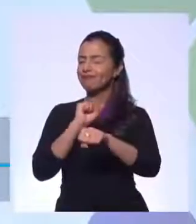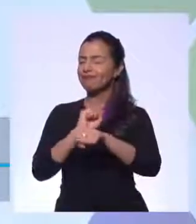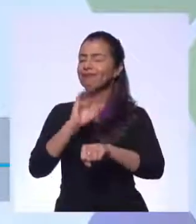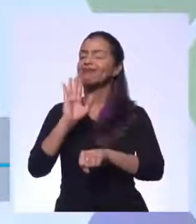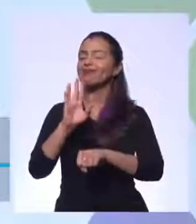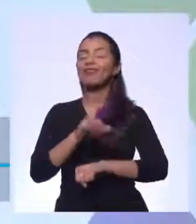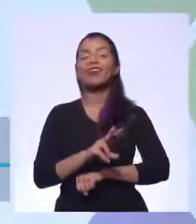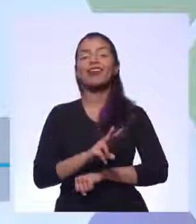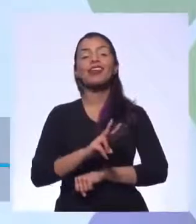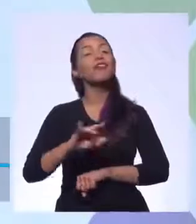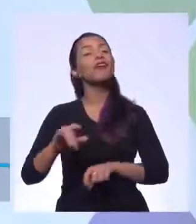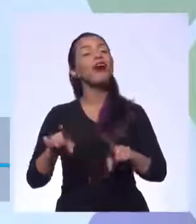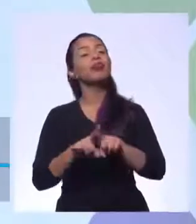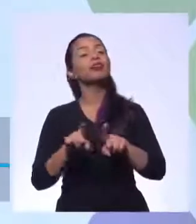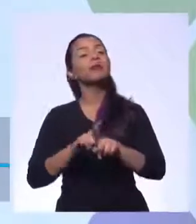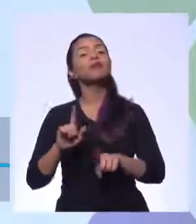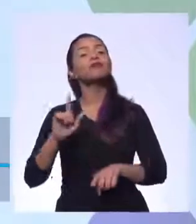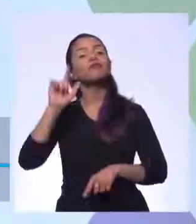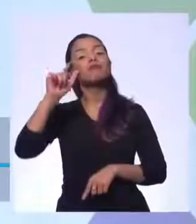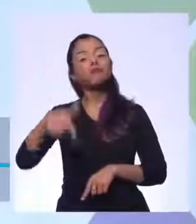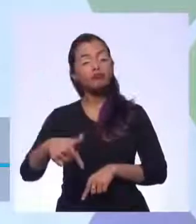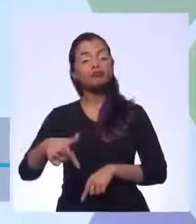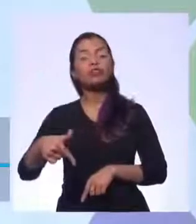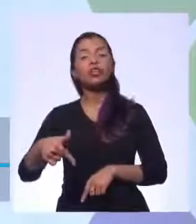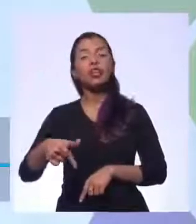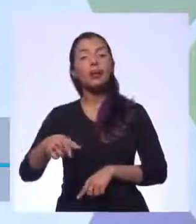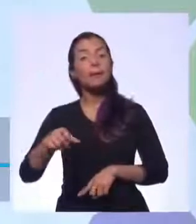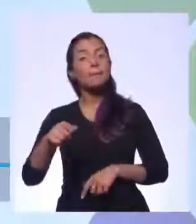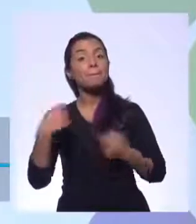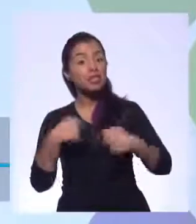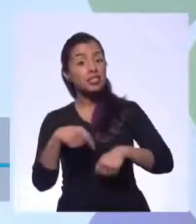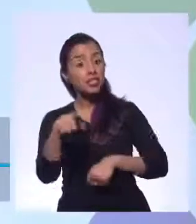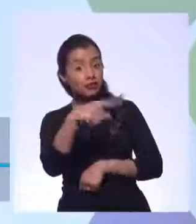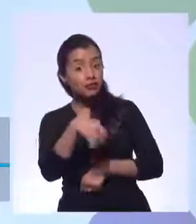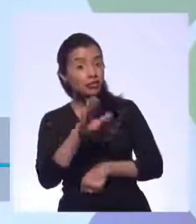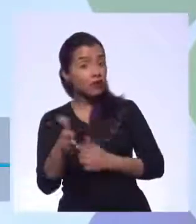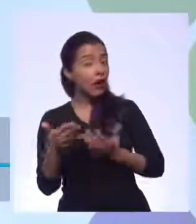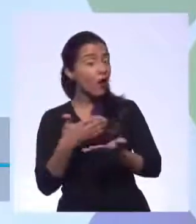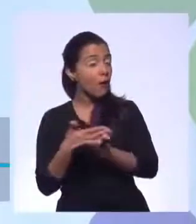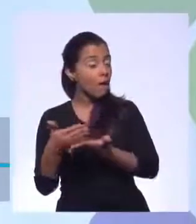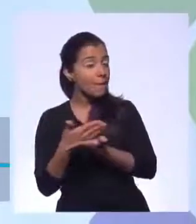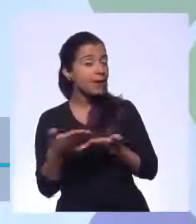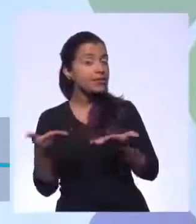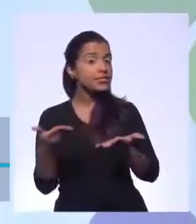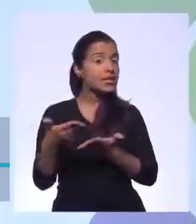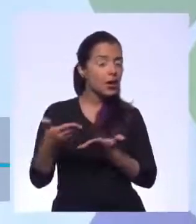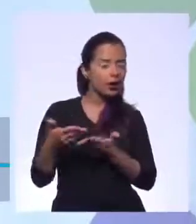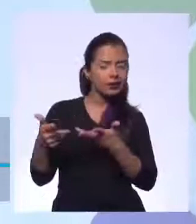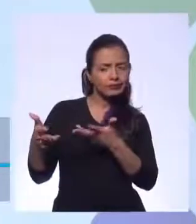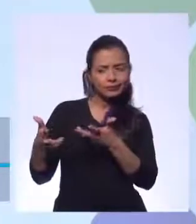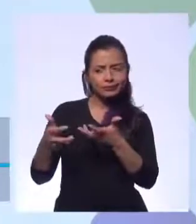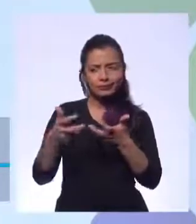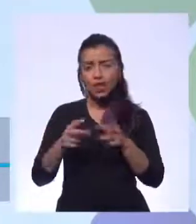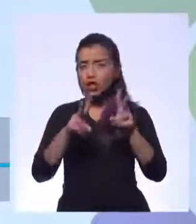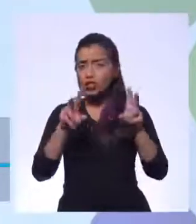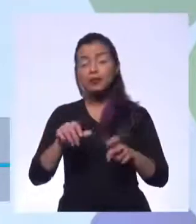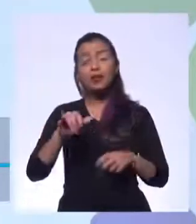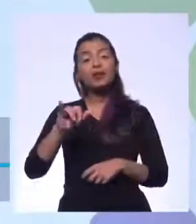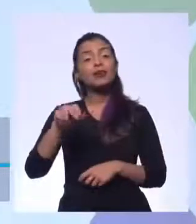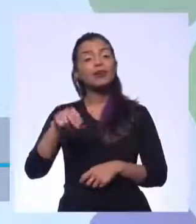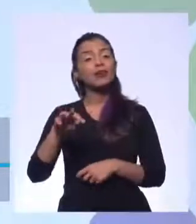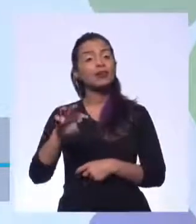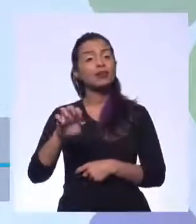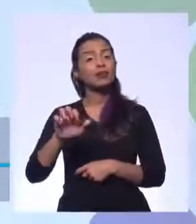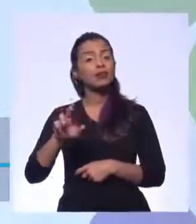vai chegar a recuperação e a gente precisa que vocês já comecem a ser instigados com isso, a intertextualidade. Então, é um